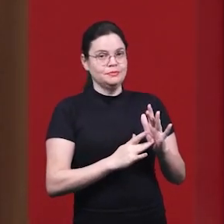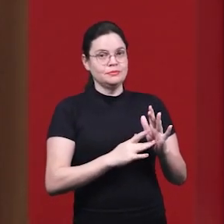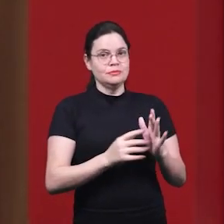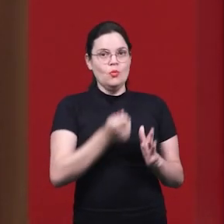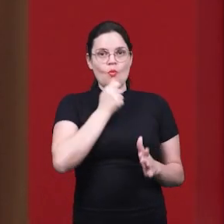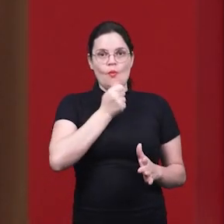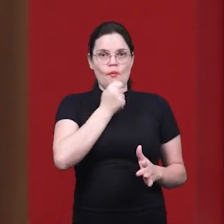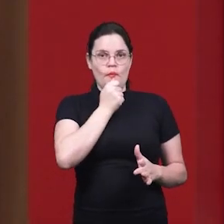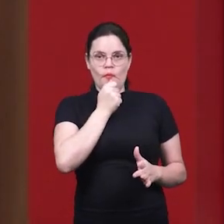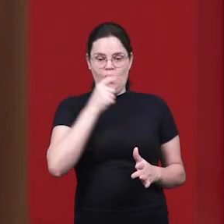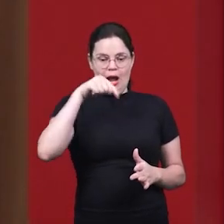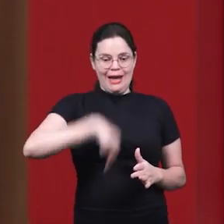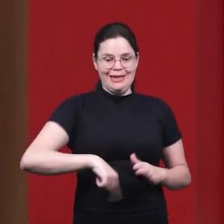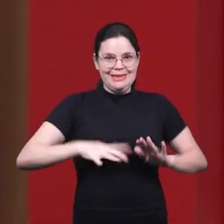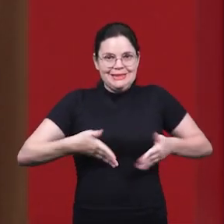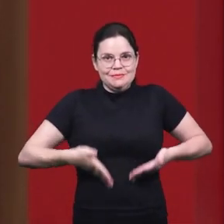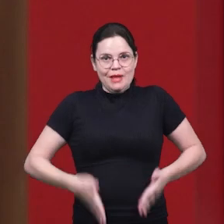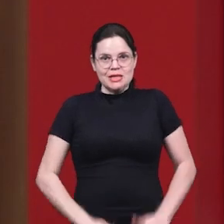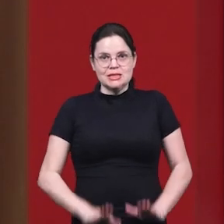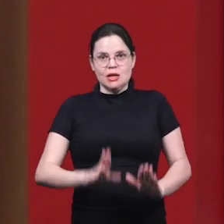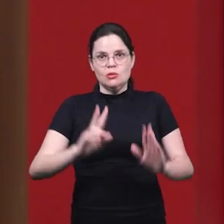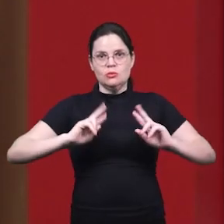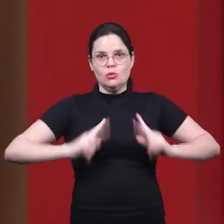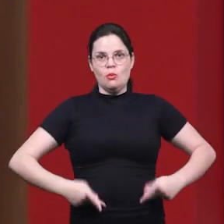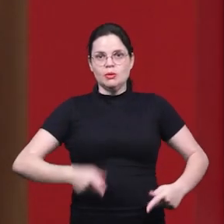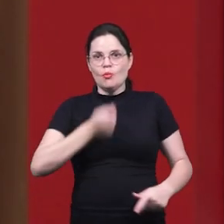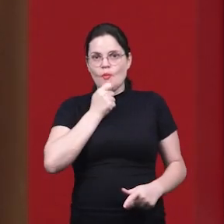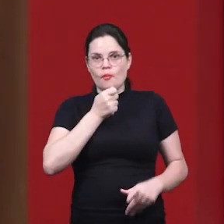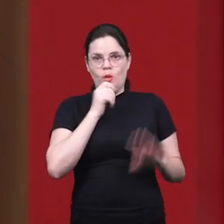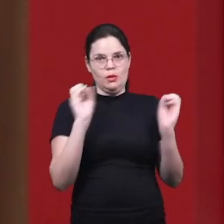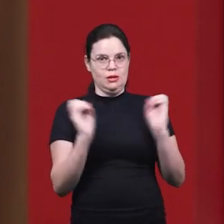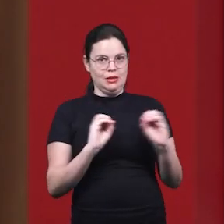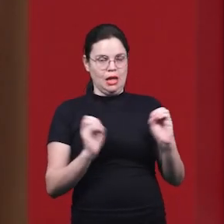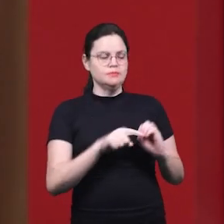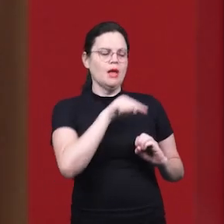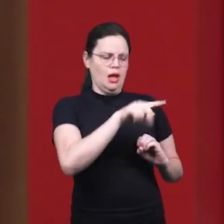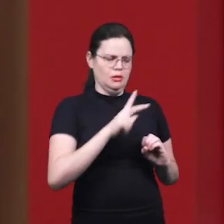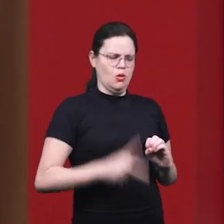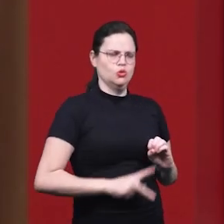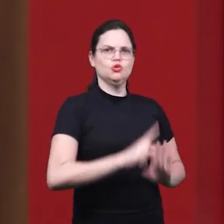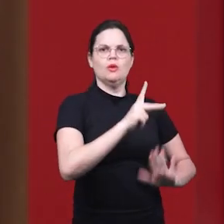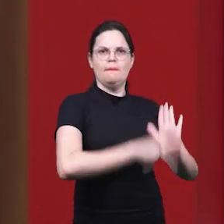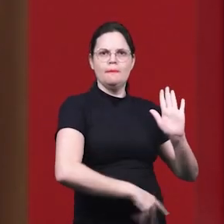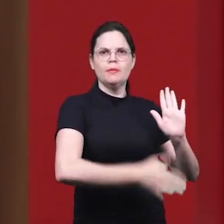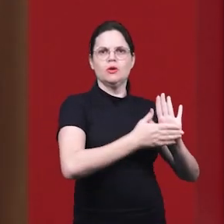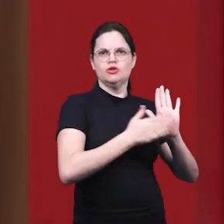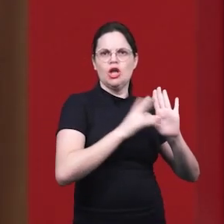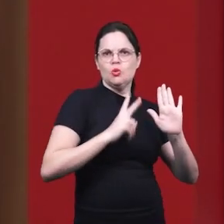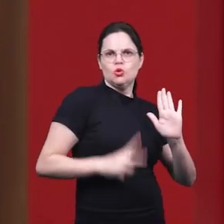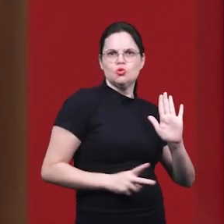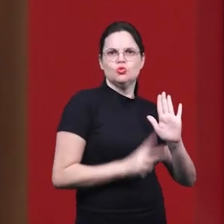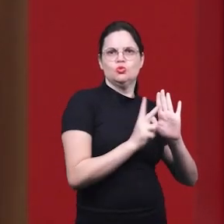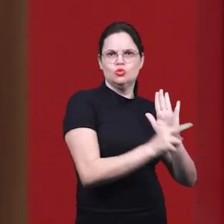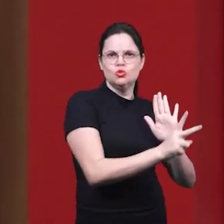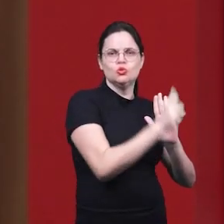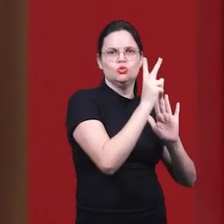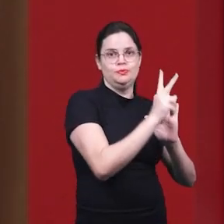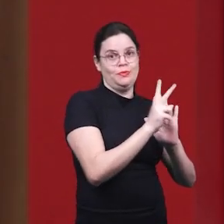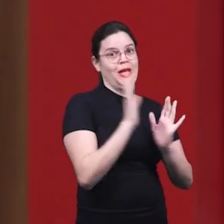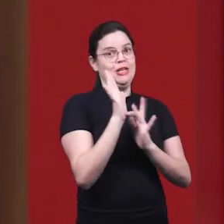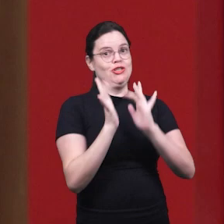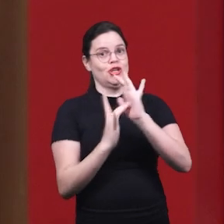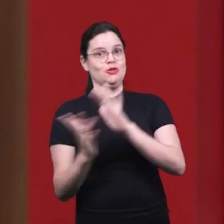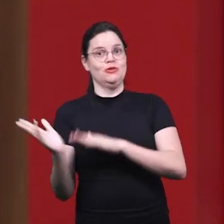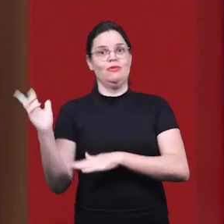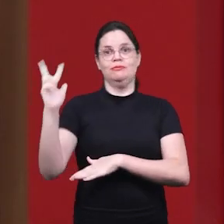de Deus. Quando Jesus homem veio e Israel não o aceitou como Messias,